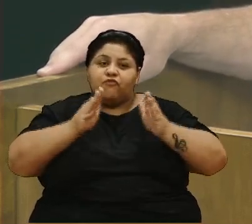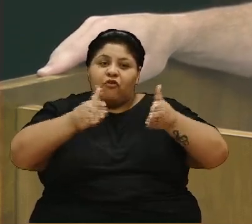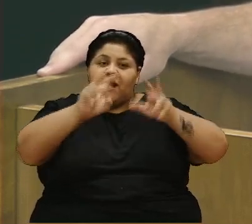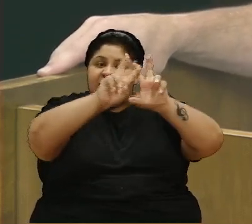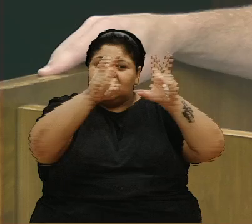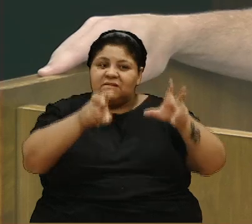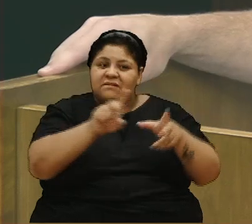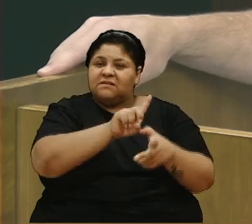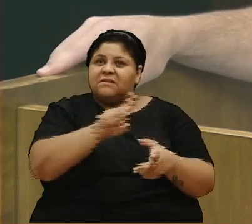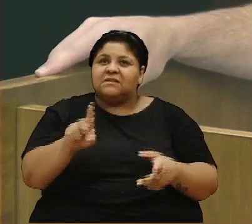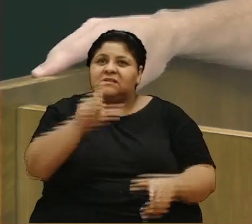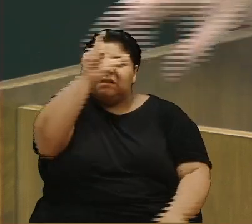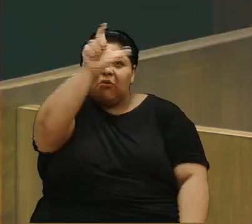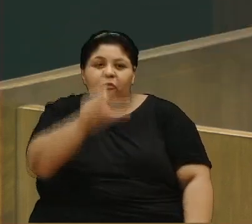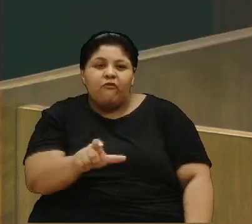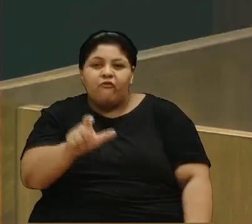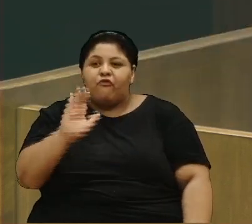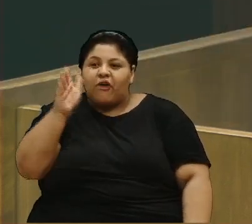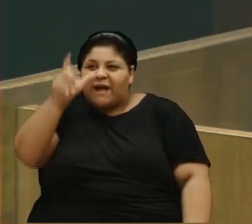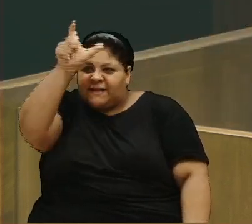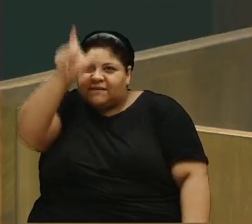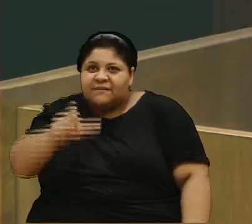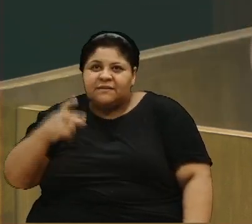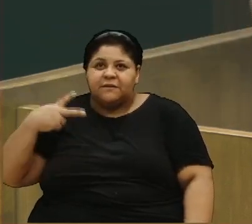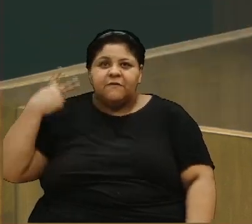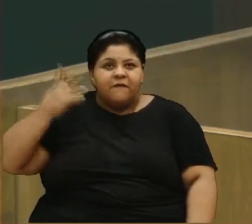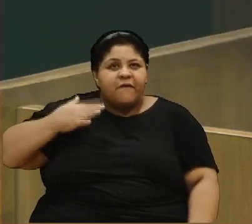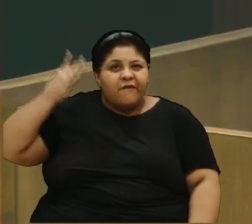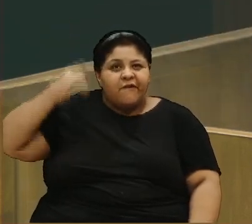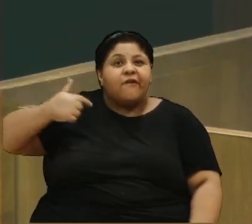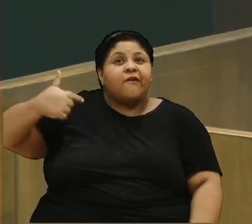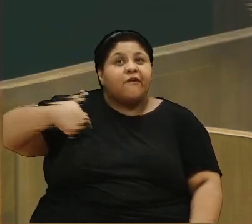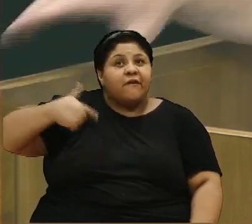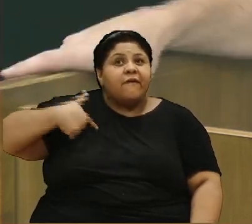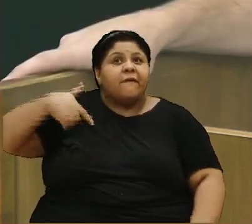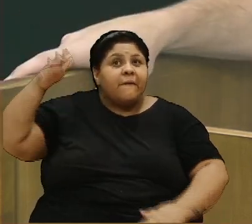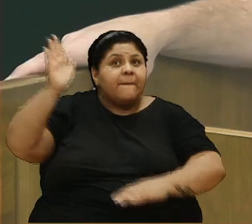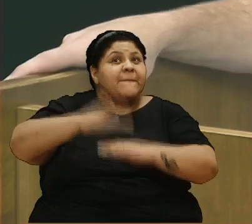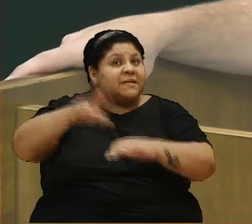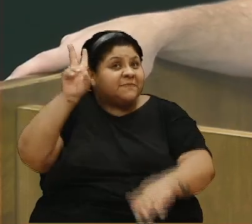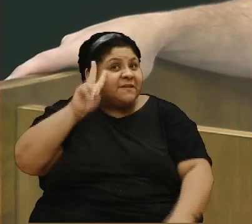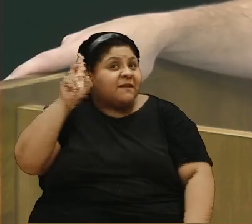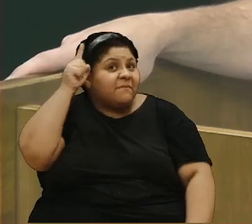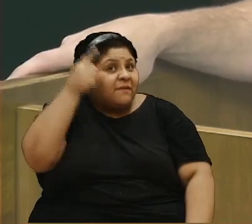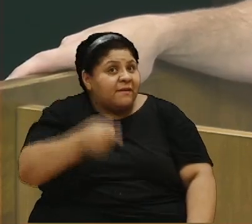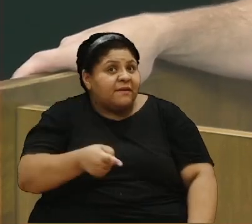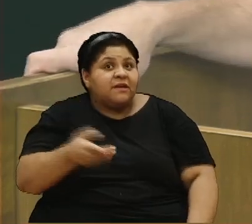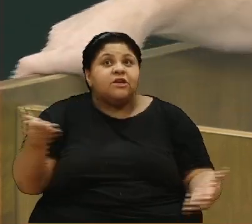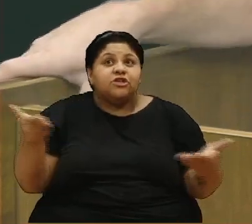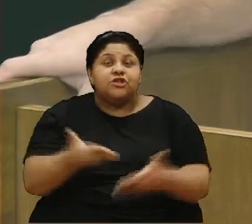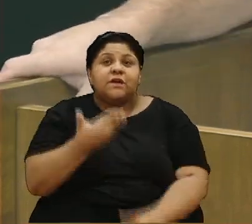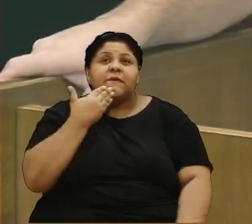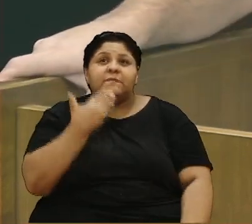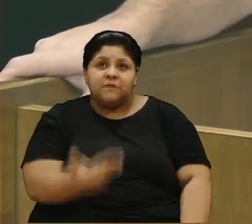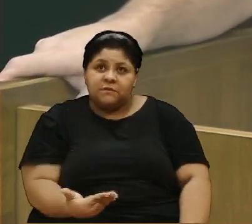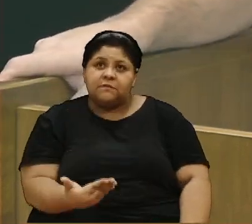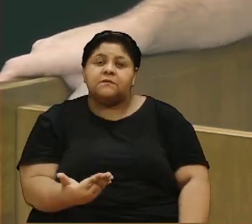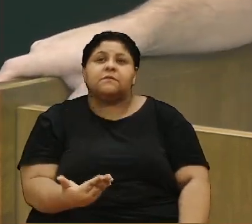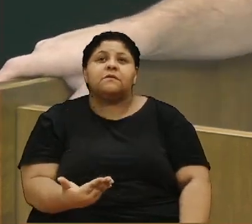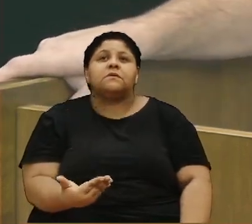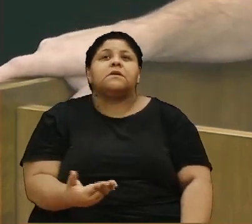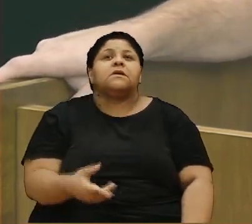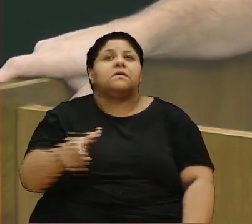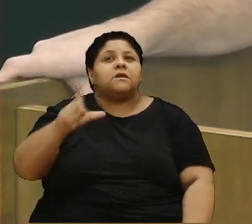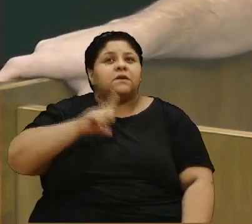cima da pessoa do vereador. E vereadora Daiane, eu tenho mais uma para te lembrar, tá? Já que a senhora pediu.